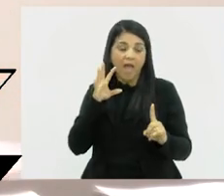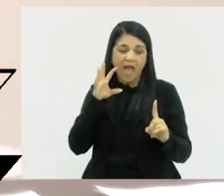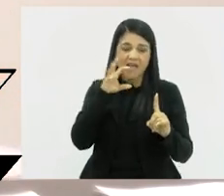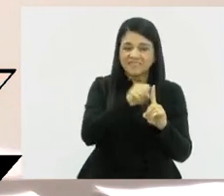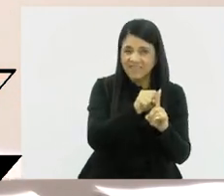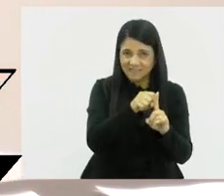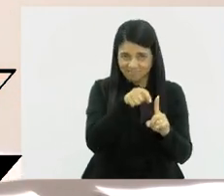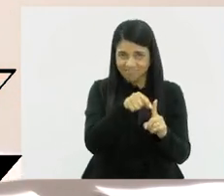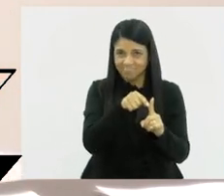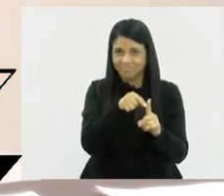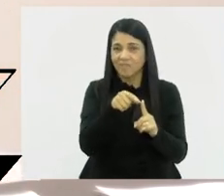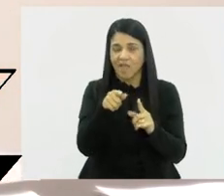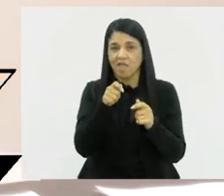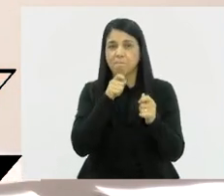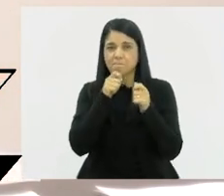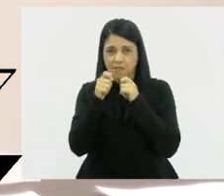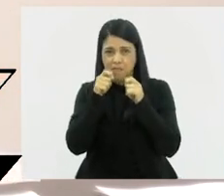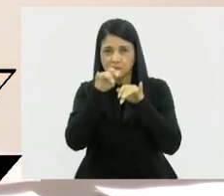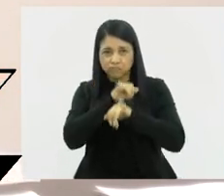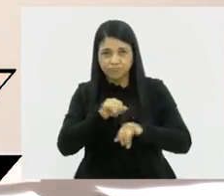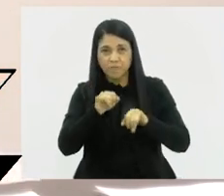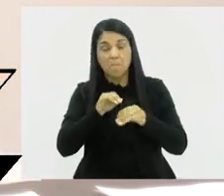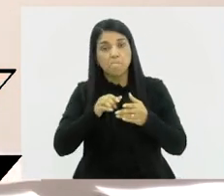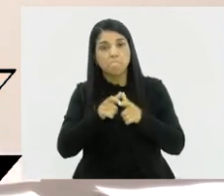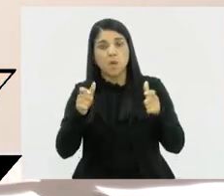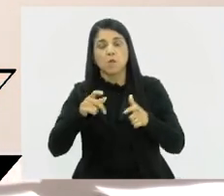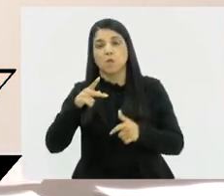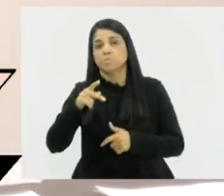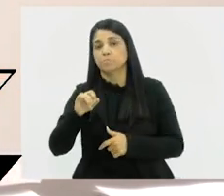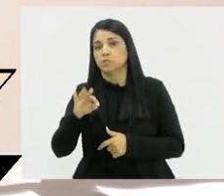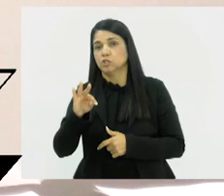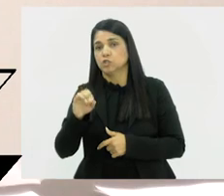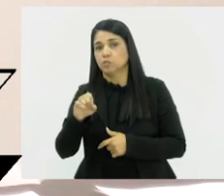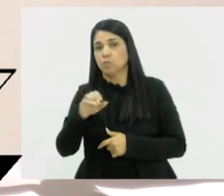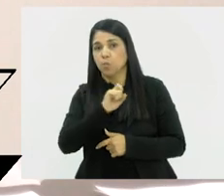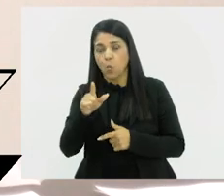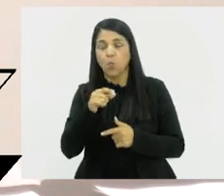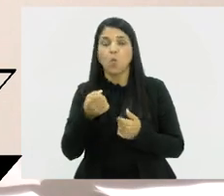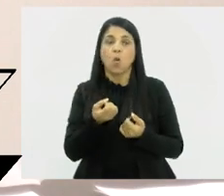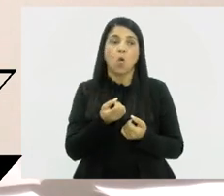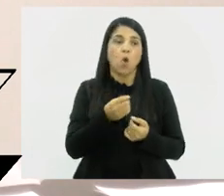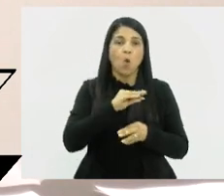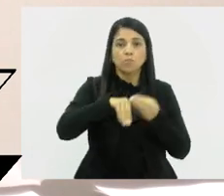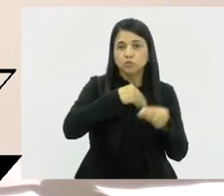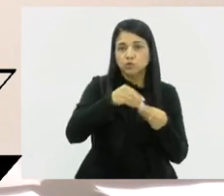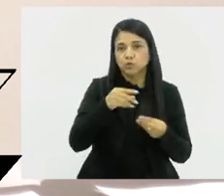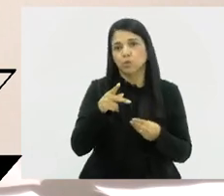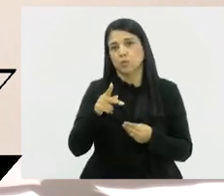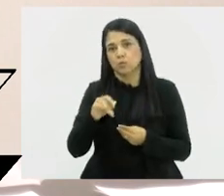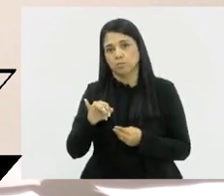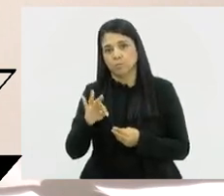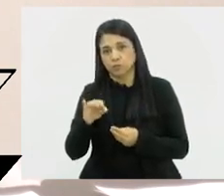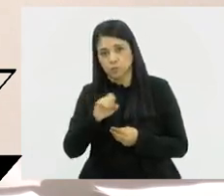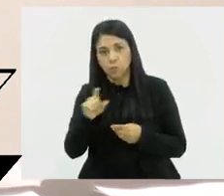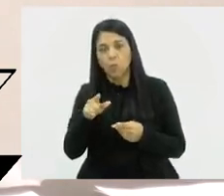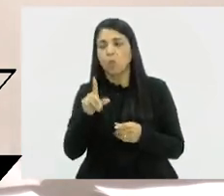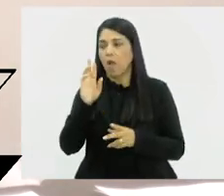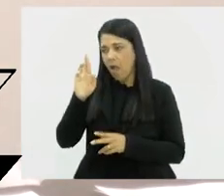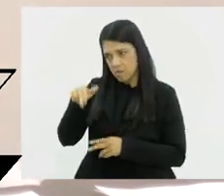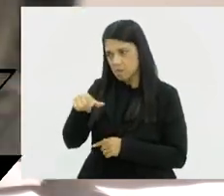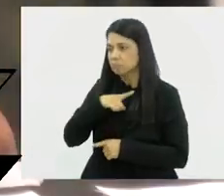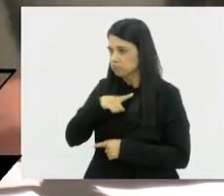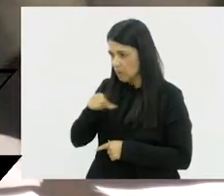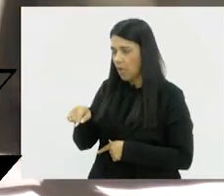imprensa. Muitos realmente eram pitbulls ou cruzamentos de pitbulls, outros não. Mas você tem razão, tudo